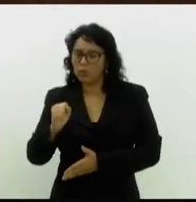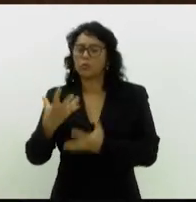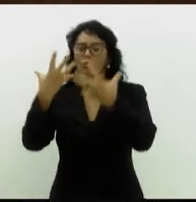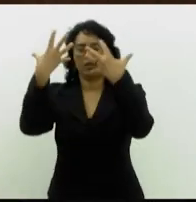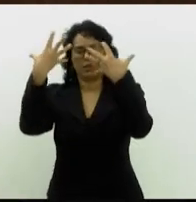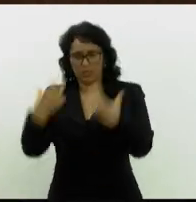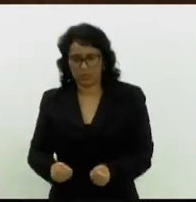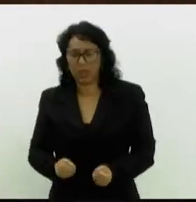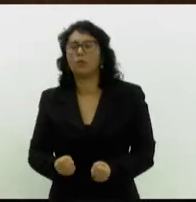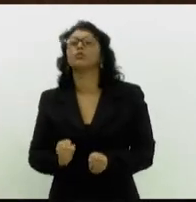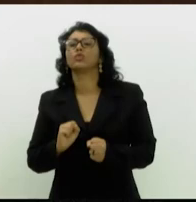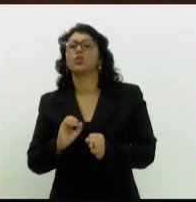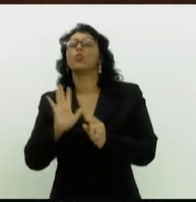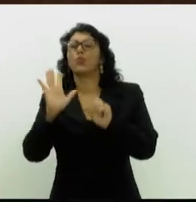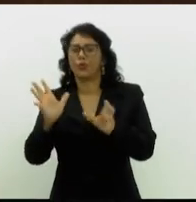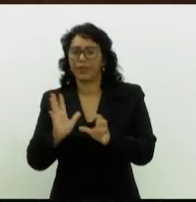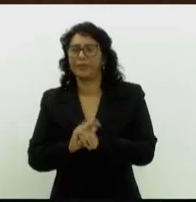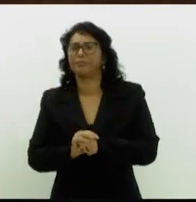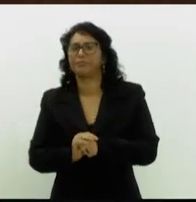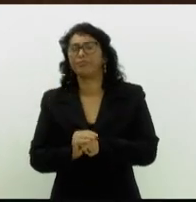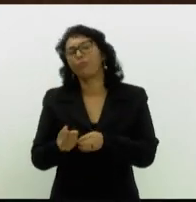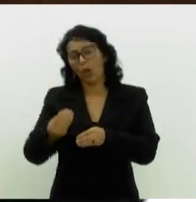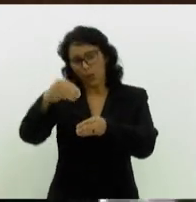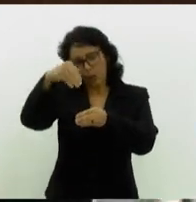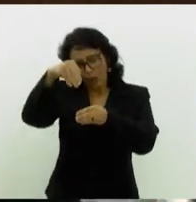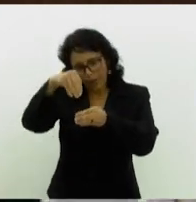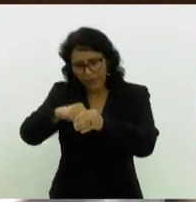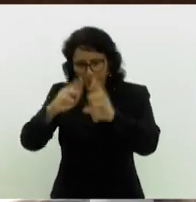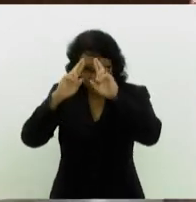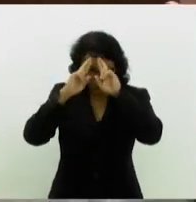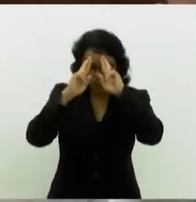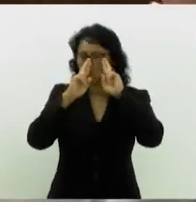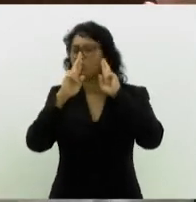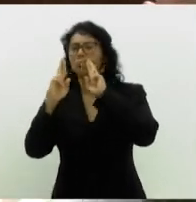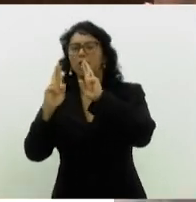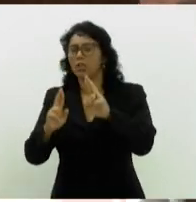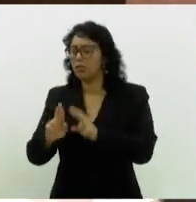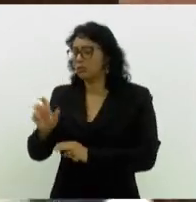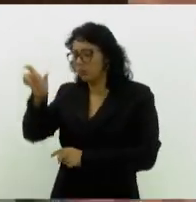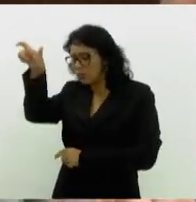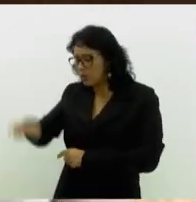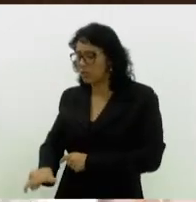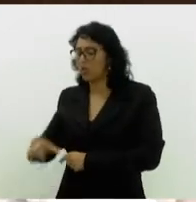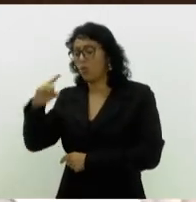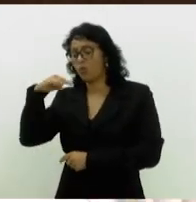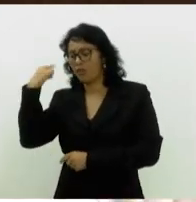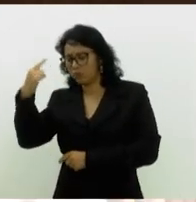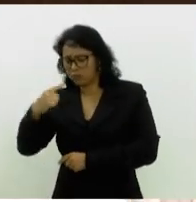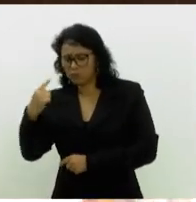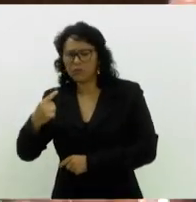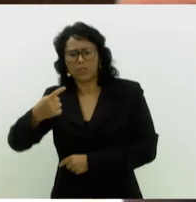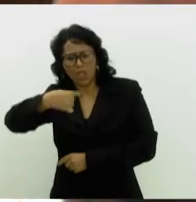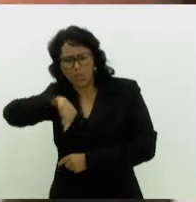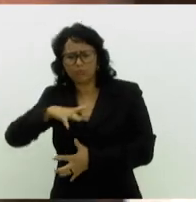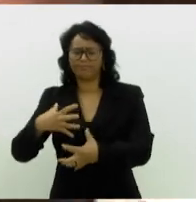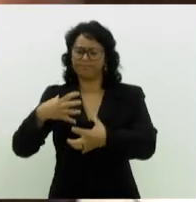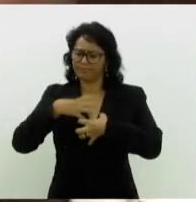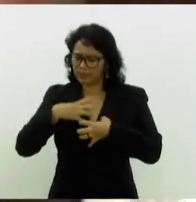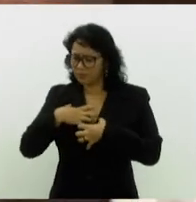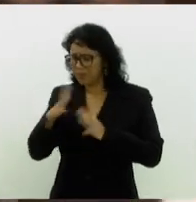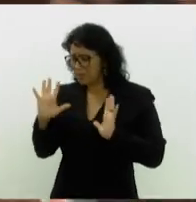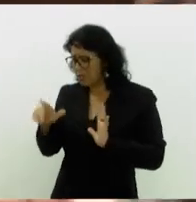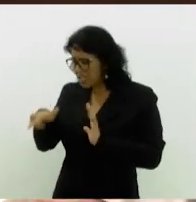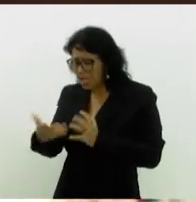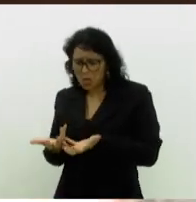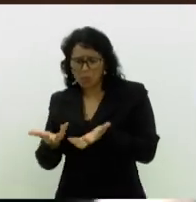guardando e respeitando a divergência do deputado autor das emendas e entendendo que são emendas que tocam no que é sensível para ele